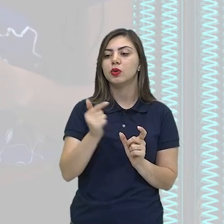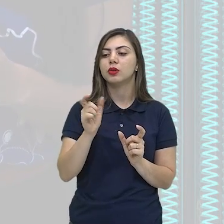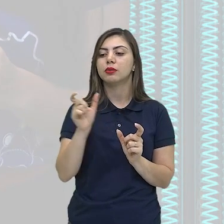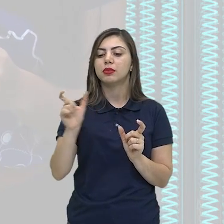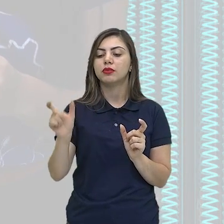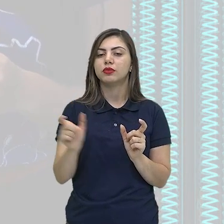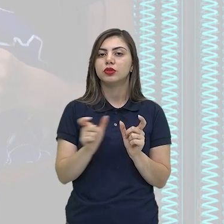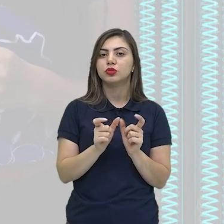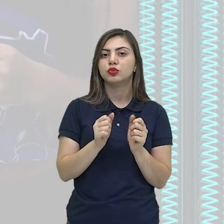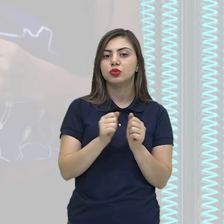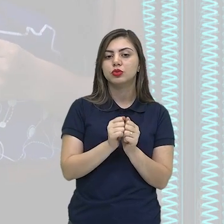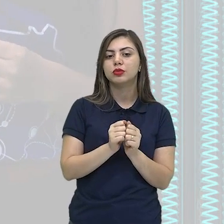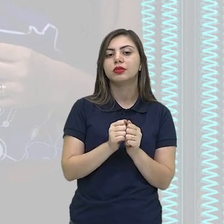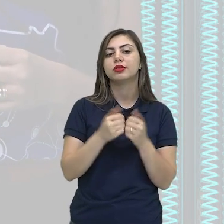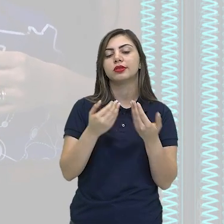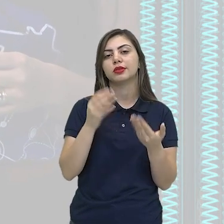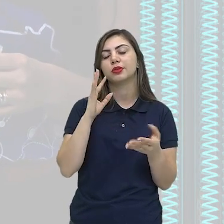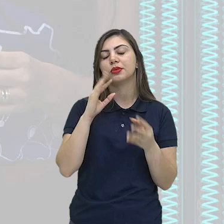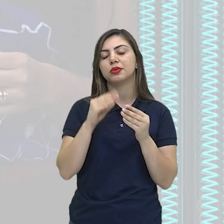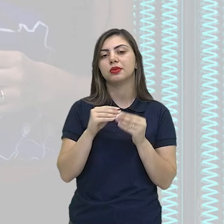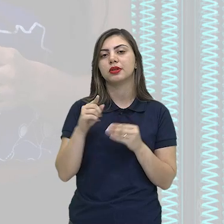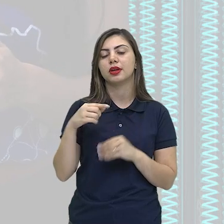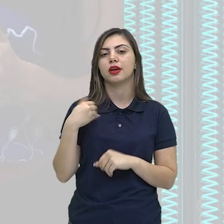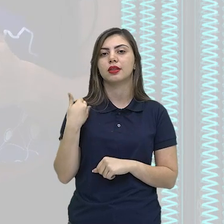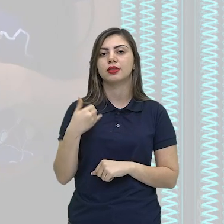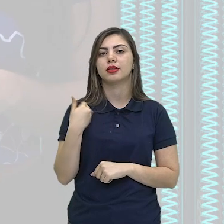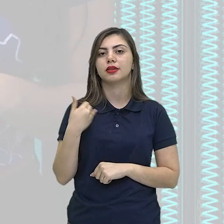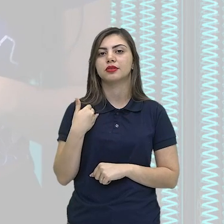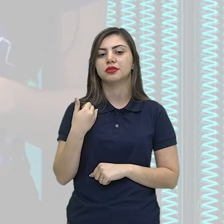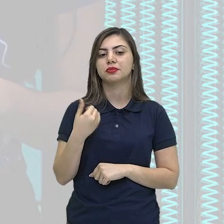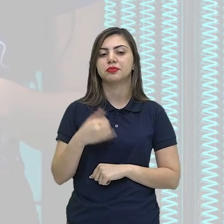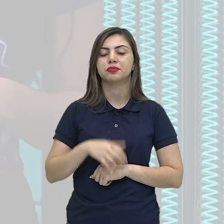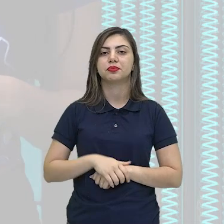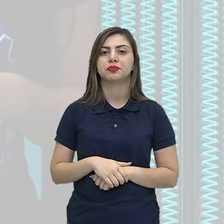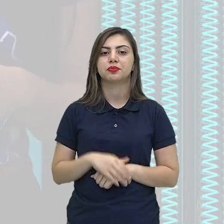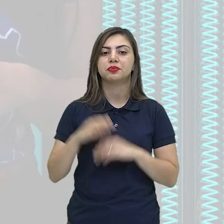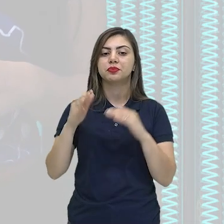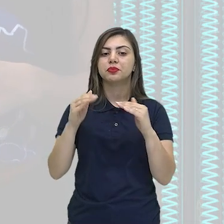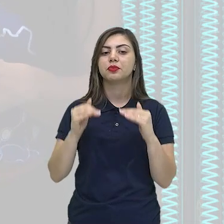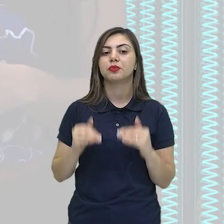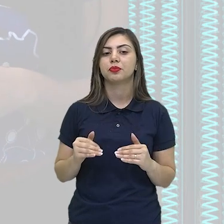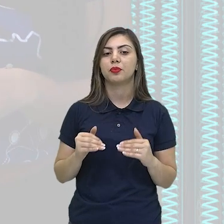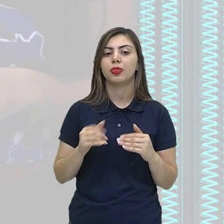para saber a idade de alguém, ok? Mais outra aqui, nós temos